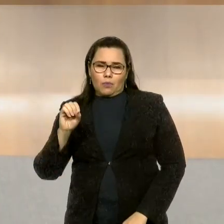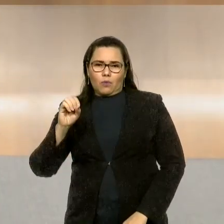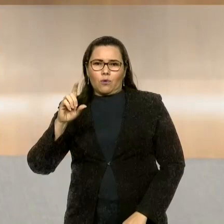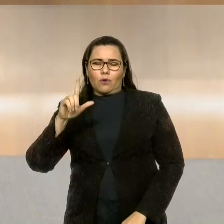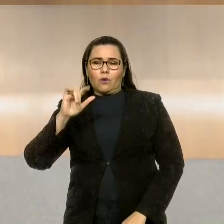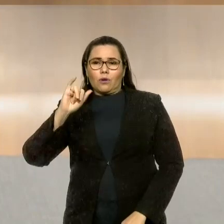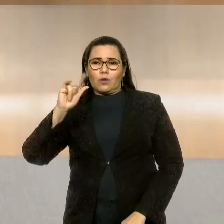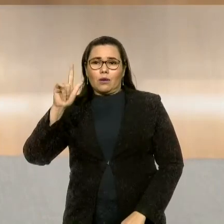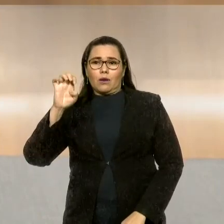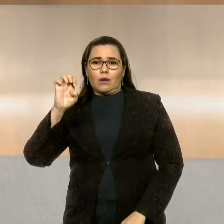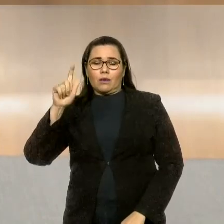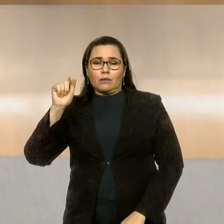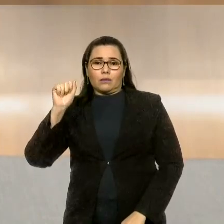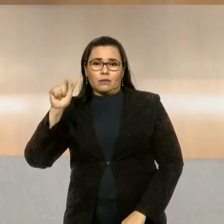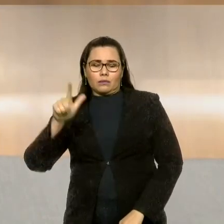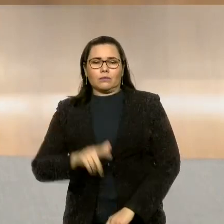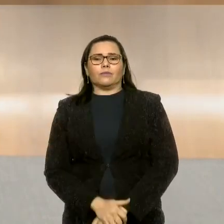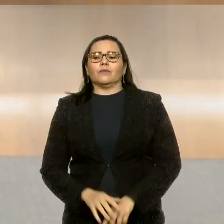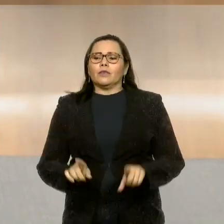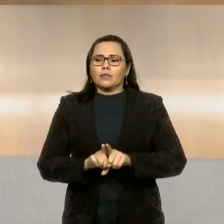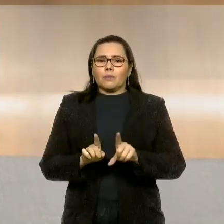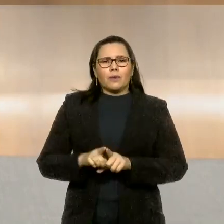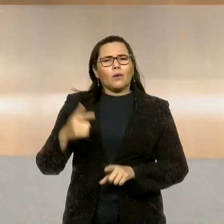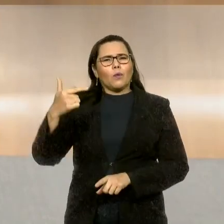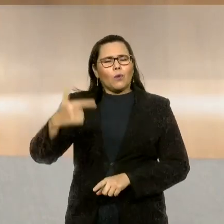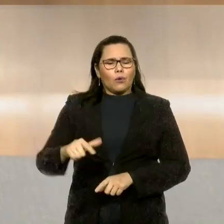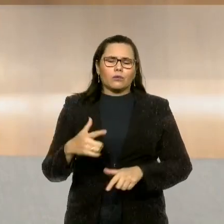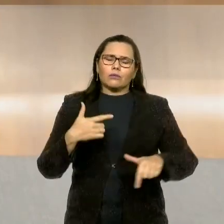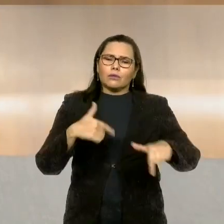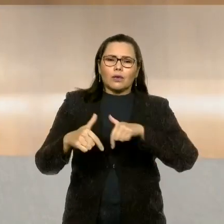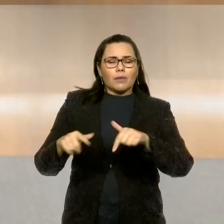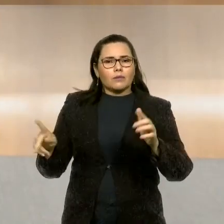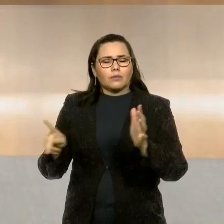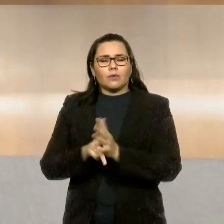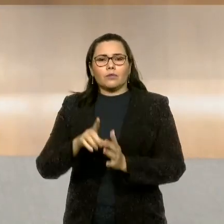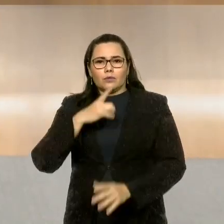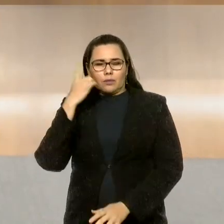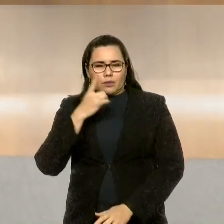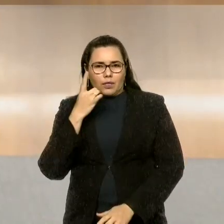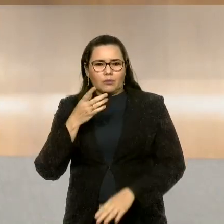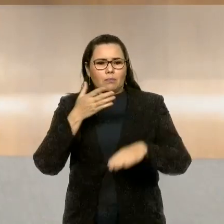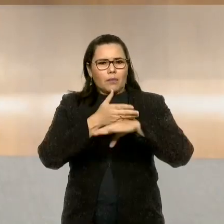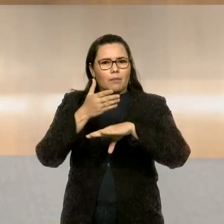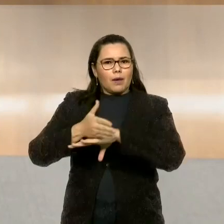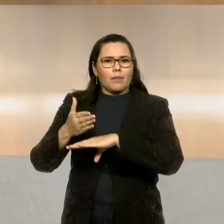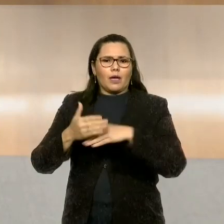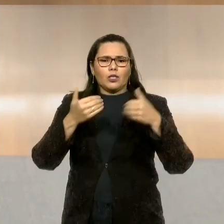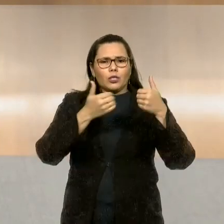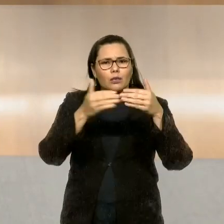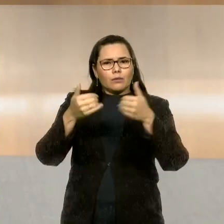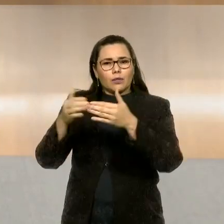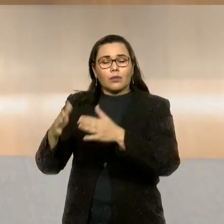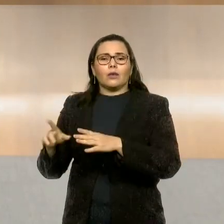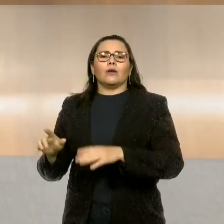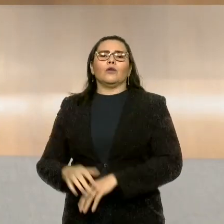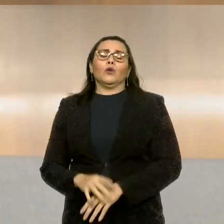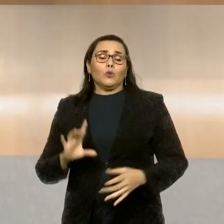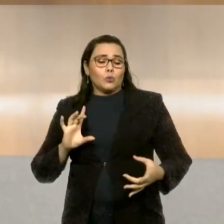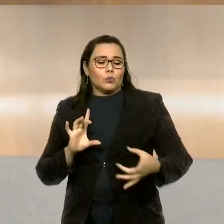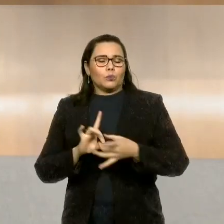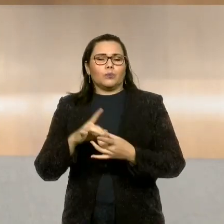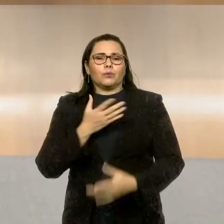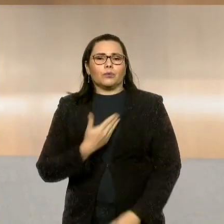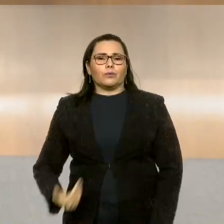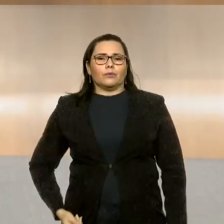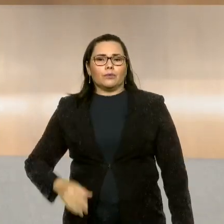ainda outras atividades dos deputados fora aqui da Assembleia Legislativa participando de eventos de inaugurações junto ao governador do